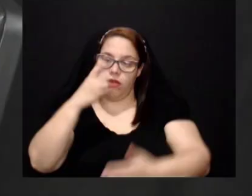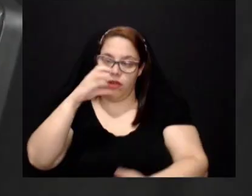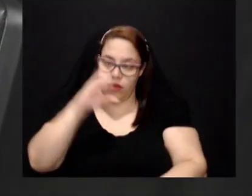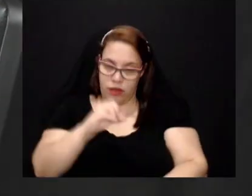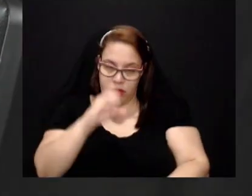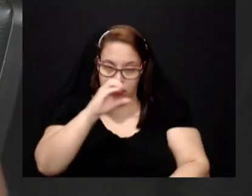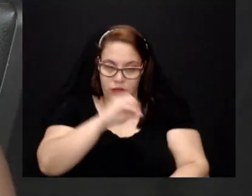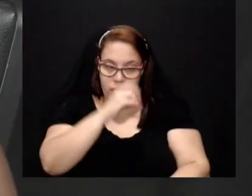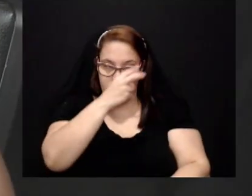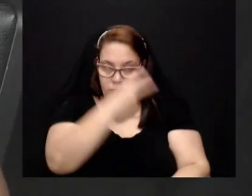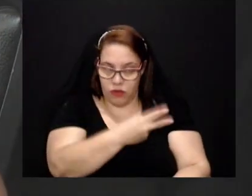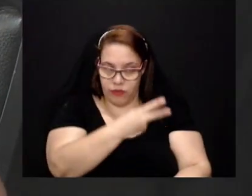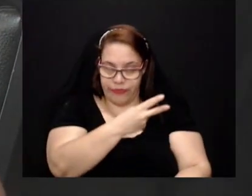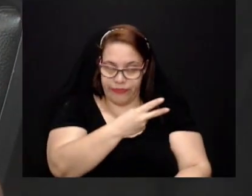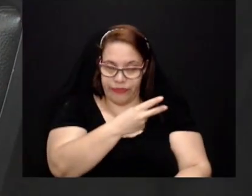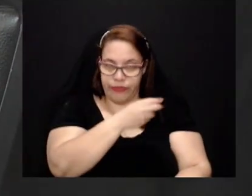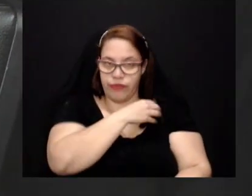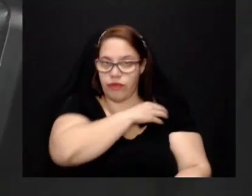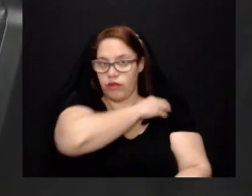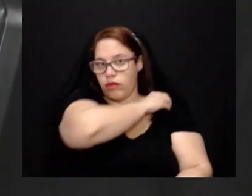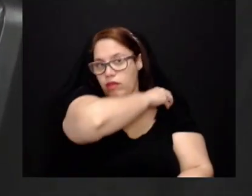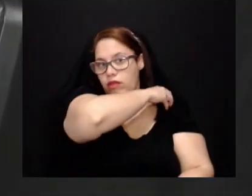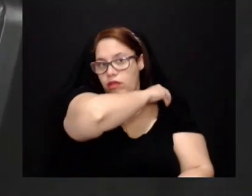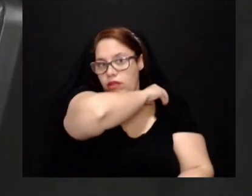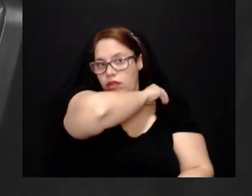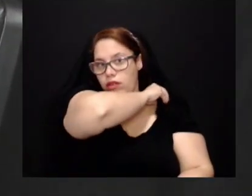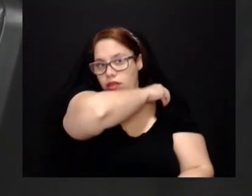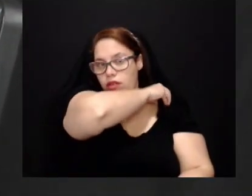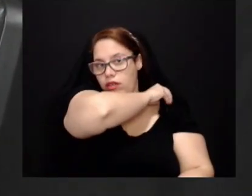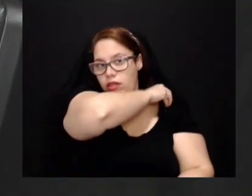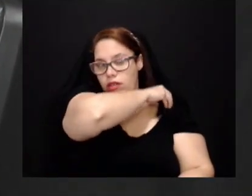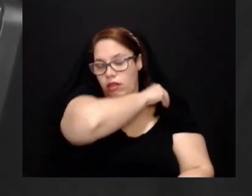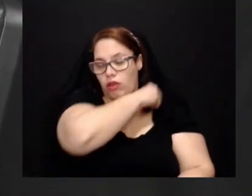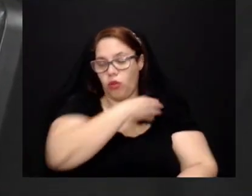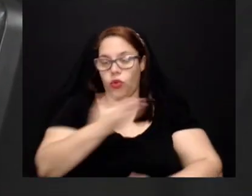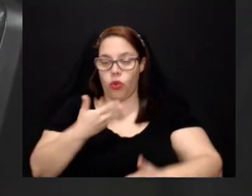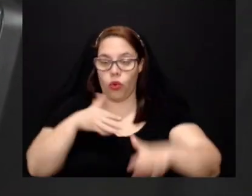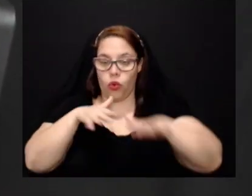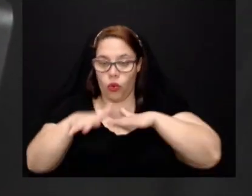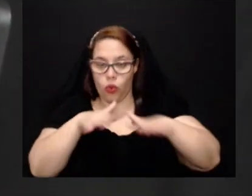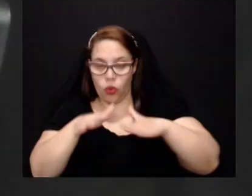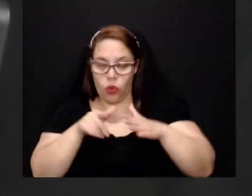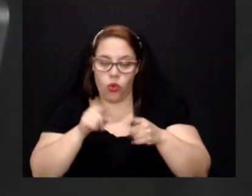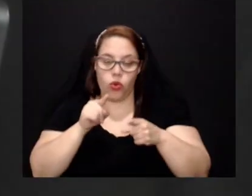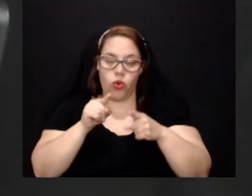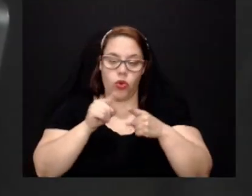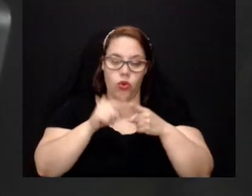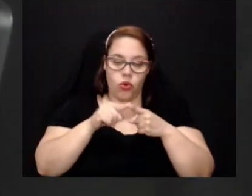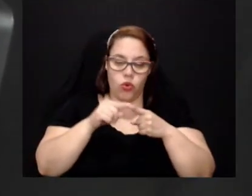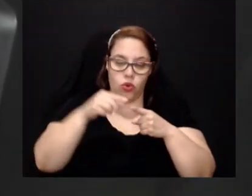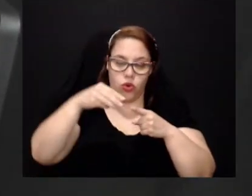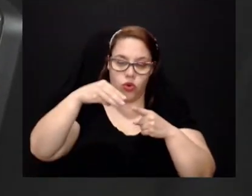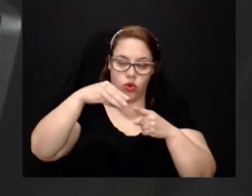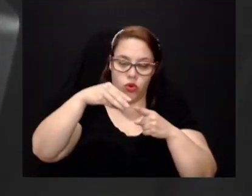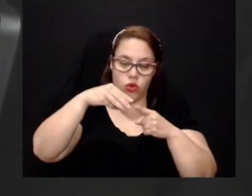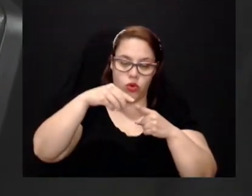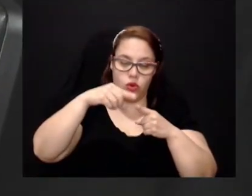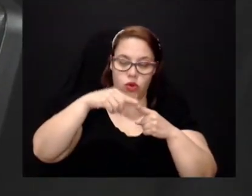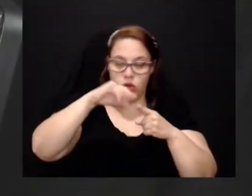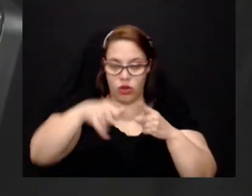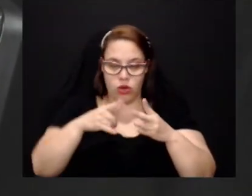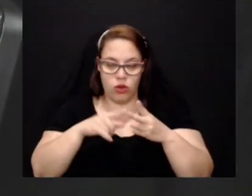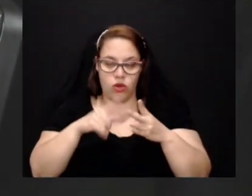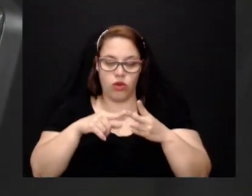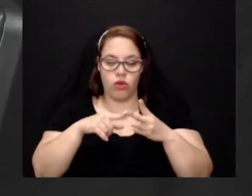1992. Eu comecei como DJ e as 2 MCs. Só que eu compunha, a Roberta compunha, a Fabiana compunha,